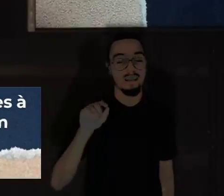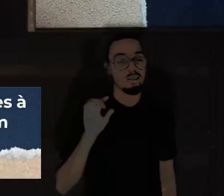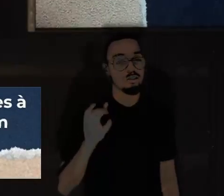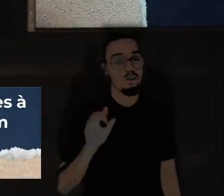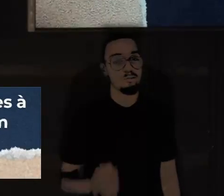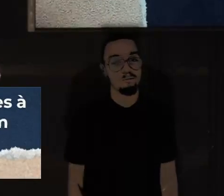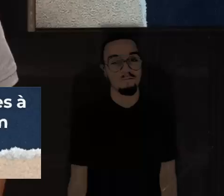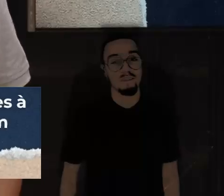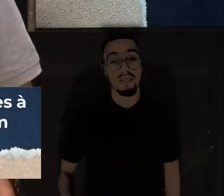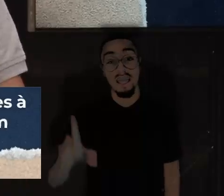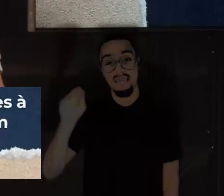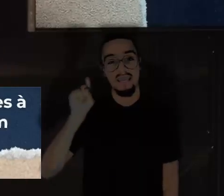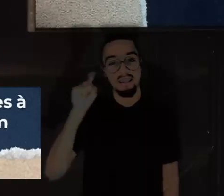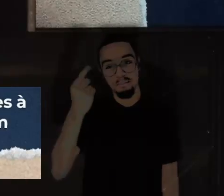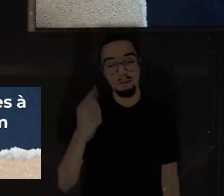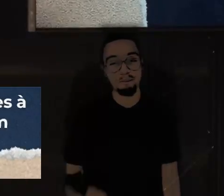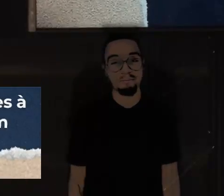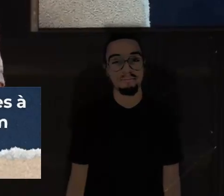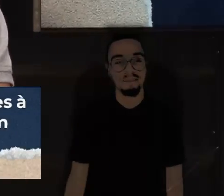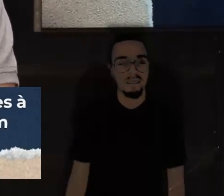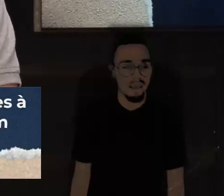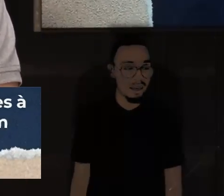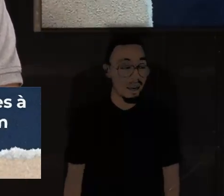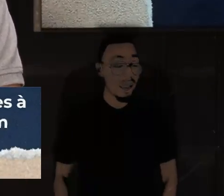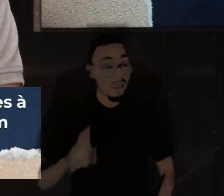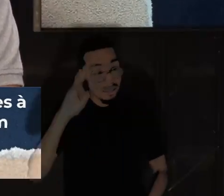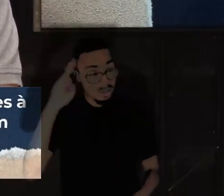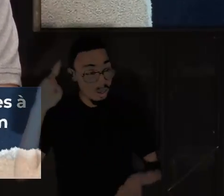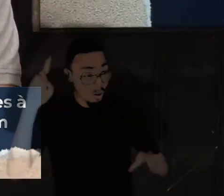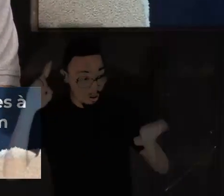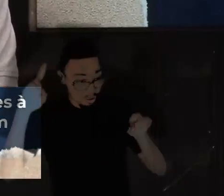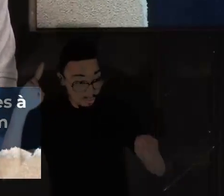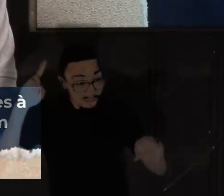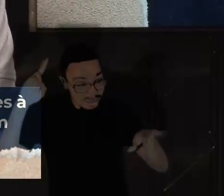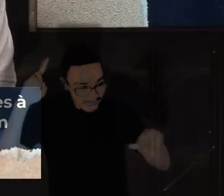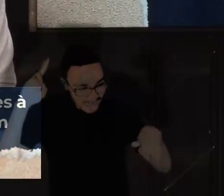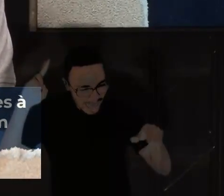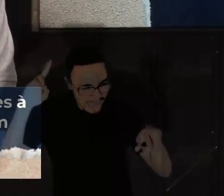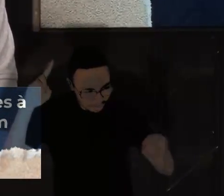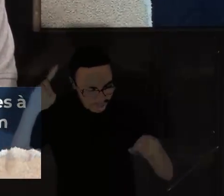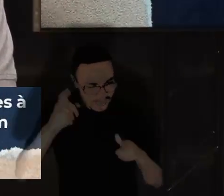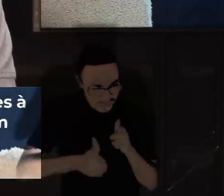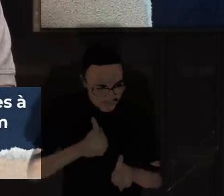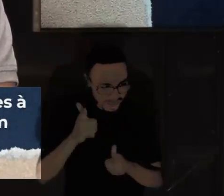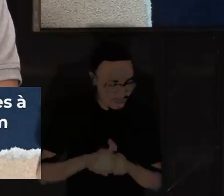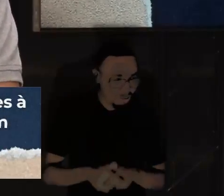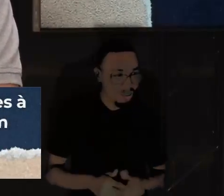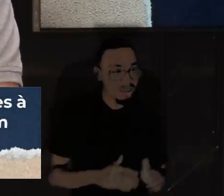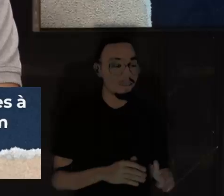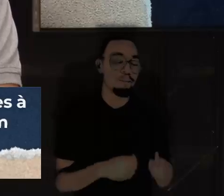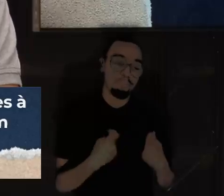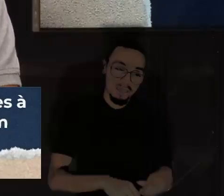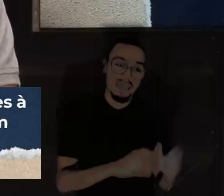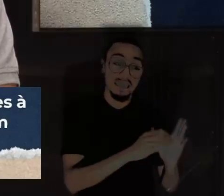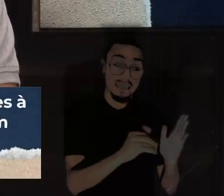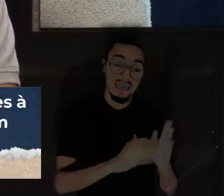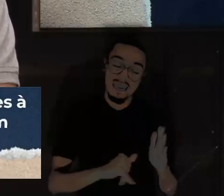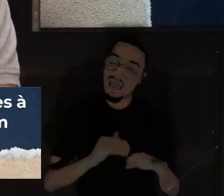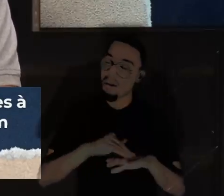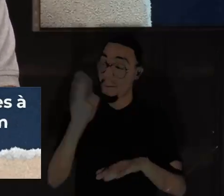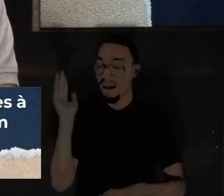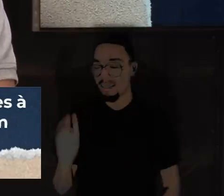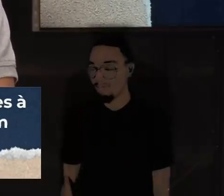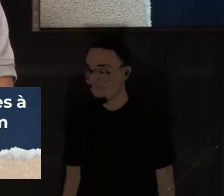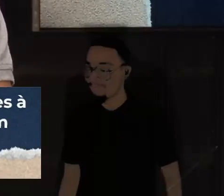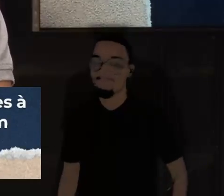gente demais. Desça com eles à beira d'água, e eu separarei os que ficarão com você. Se eu disser,